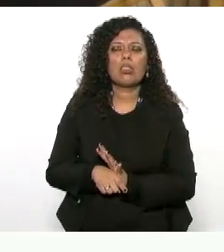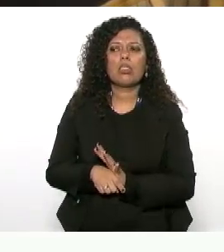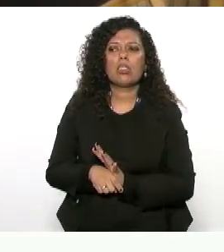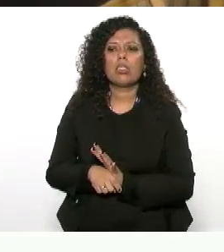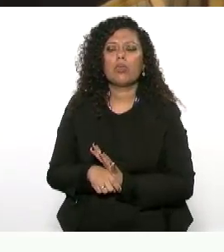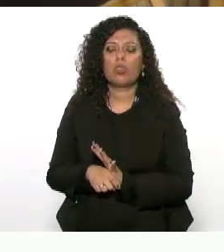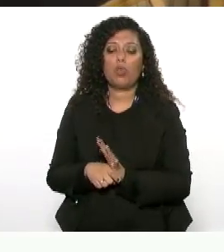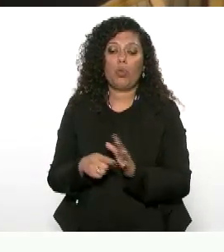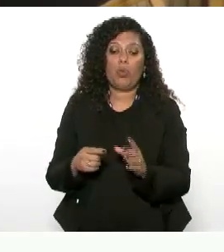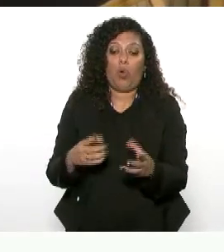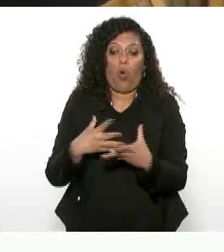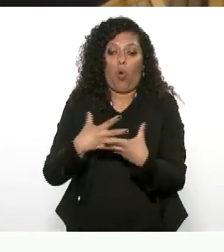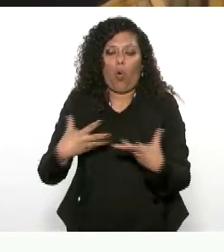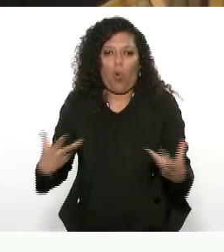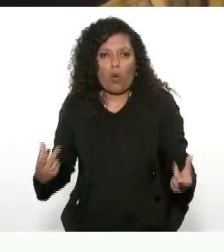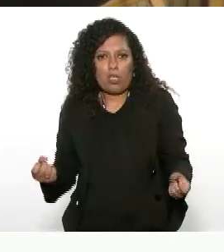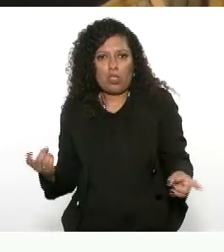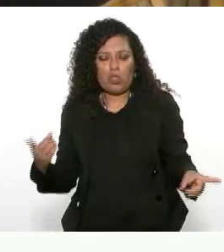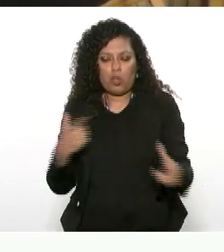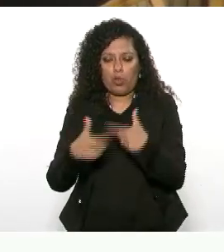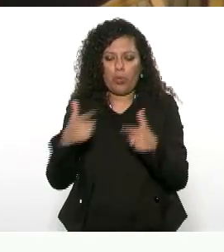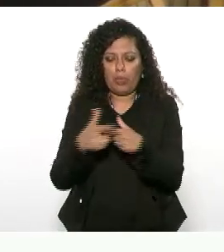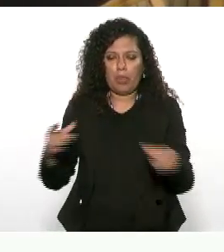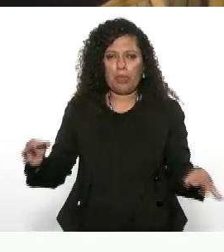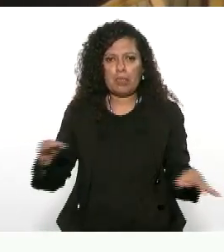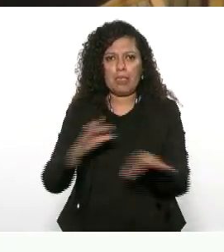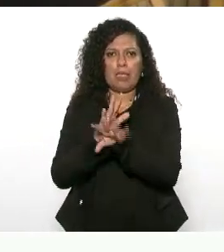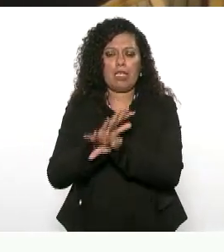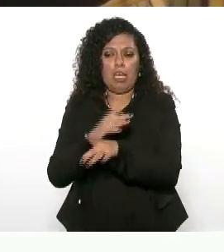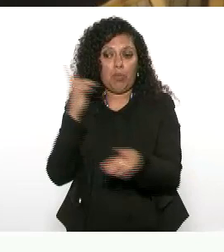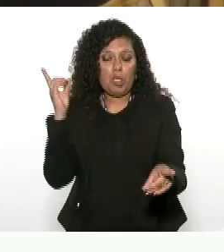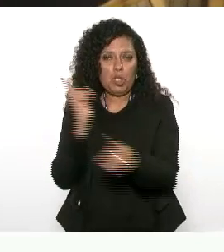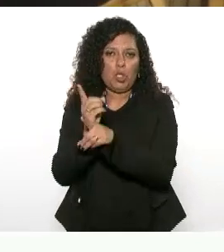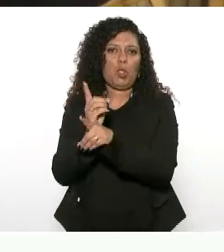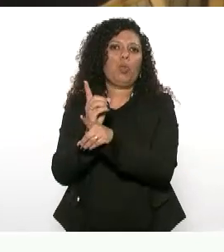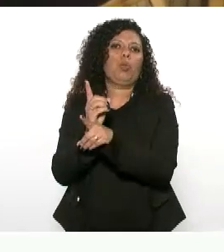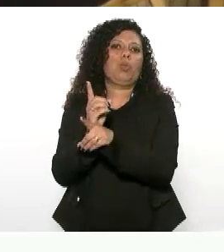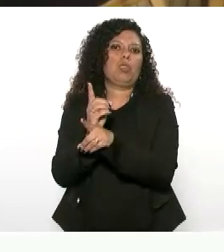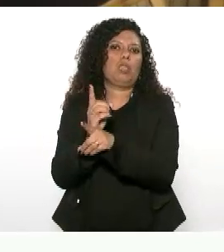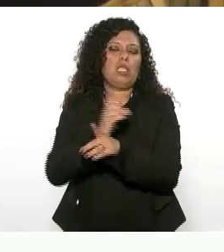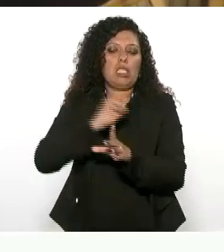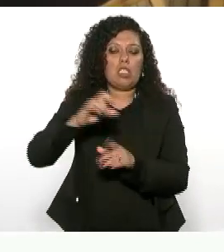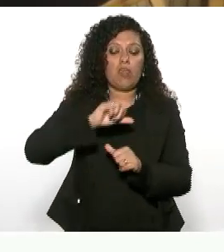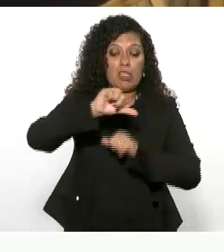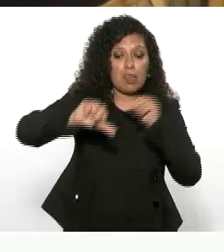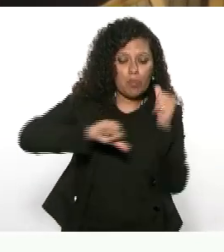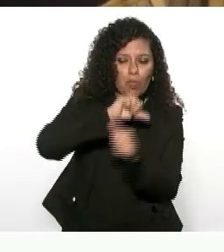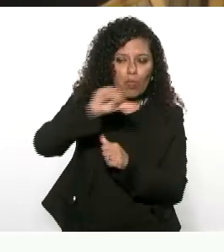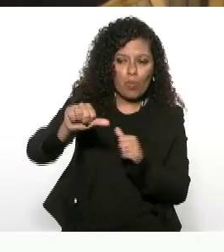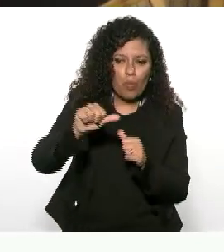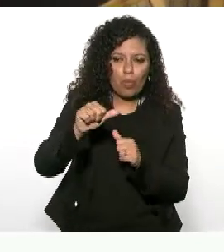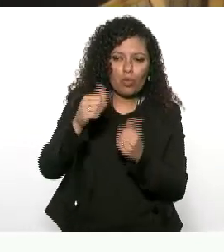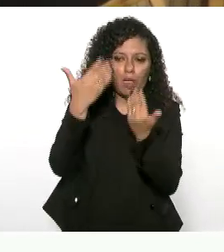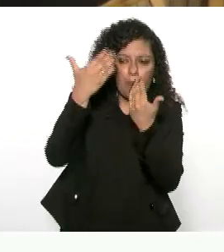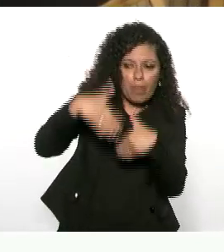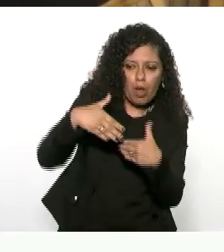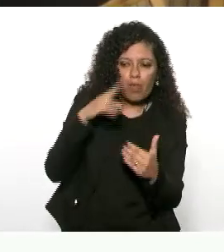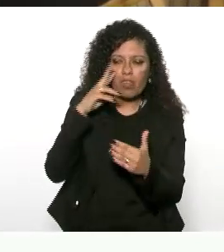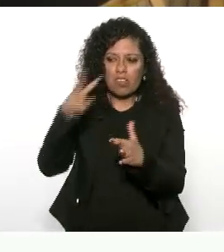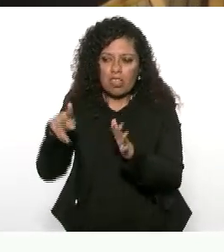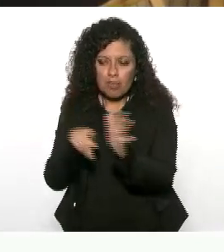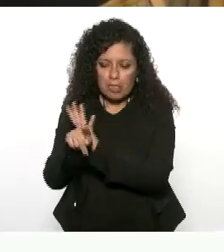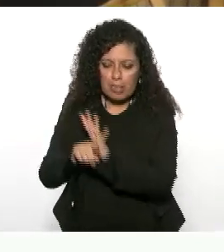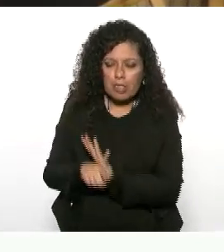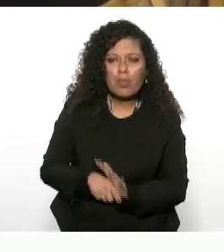que elucida, pela quantidade de indiciamentos, e essa mudança de critério de avaliação é muito positiva para a Polícia